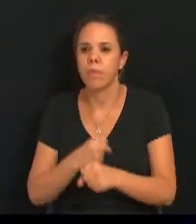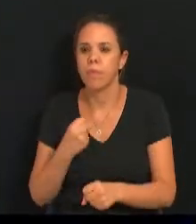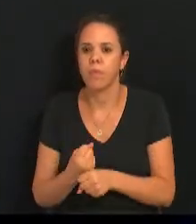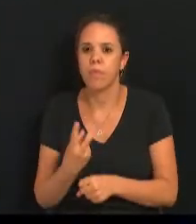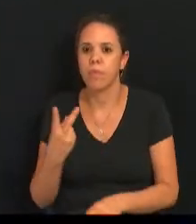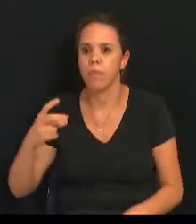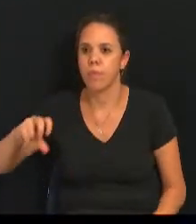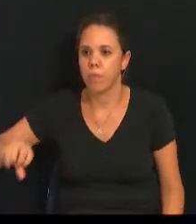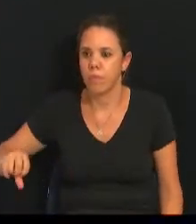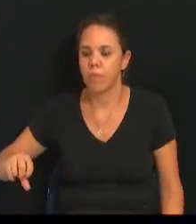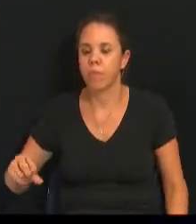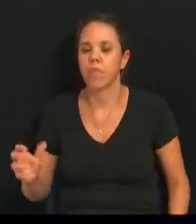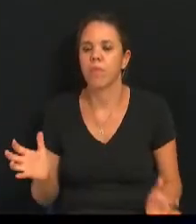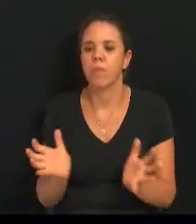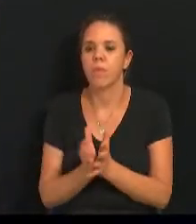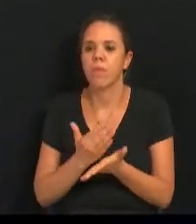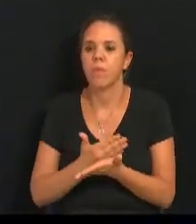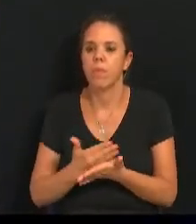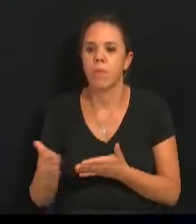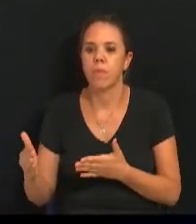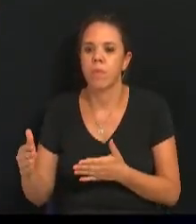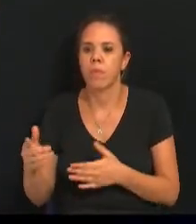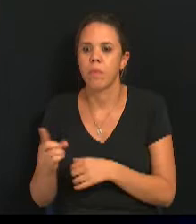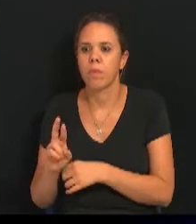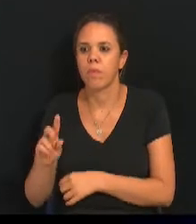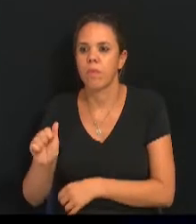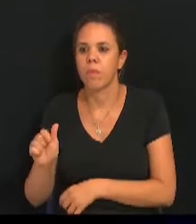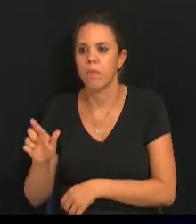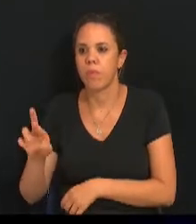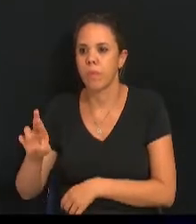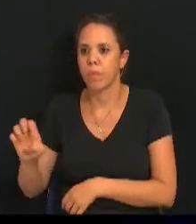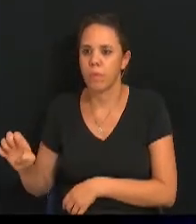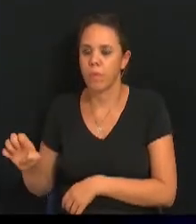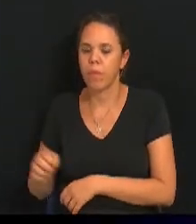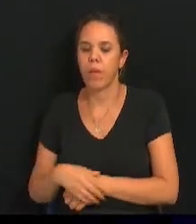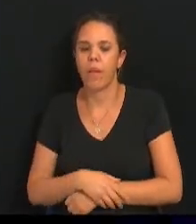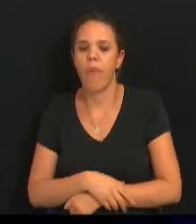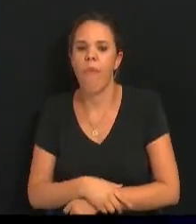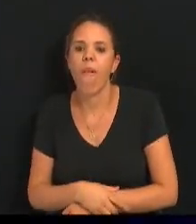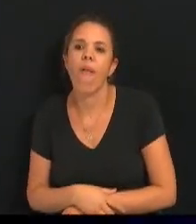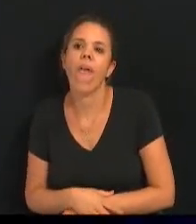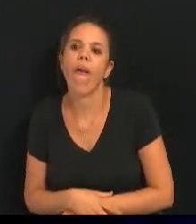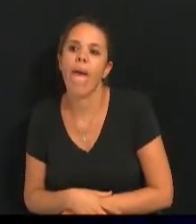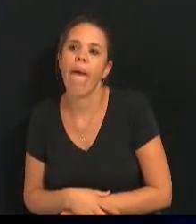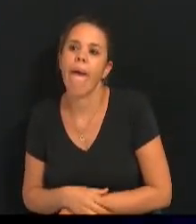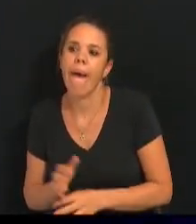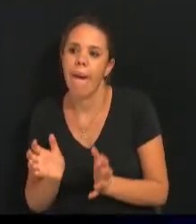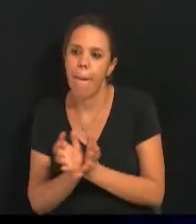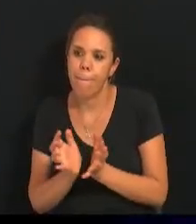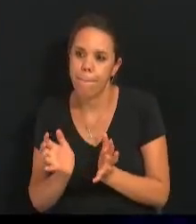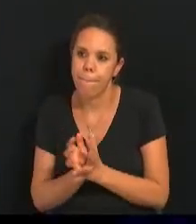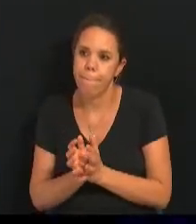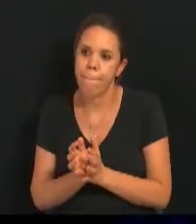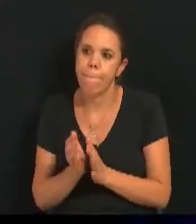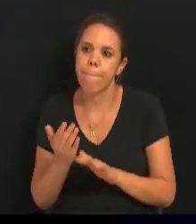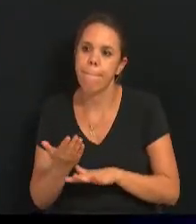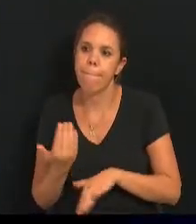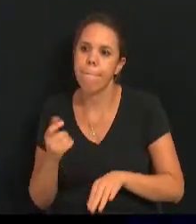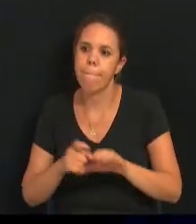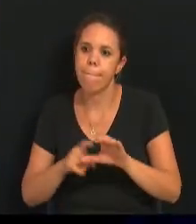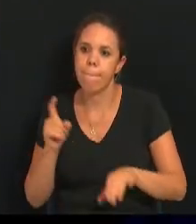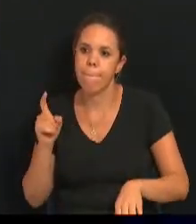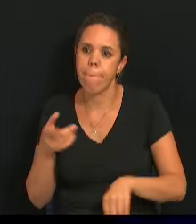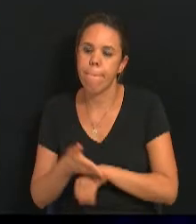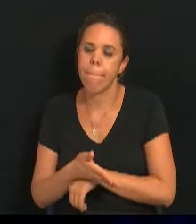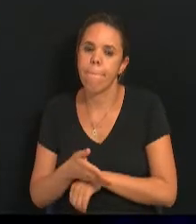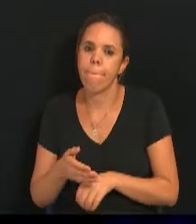a comissão iniciou uma assessoria com o doutor Alexandre, a comissão independente, que eu faço parte também da